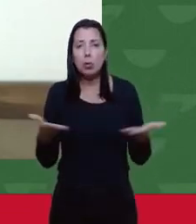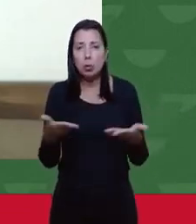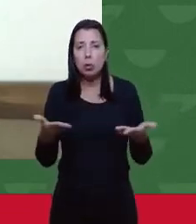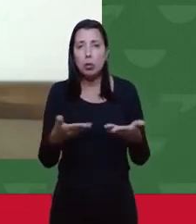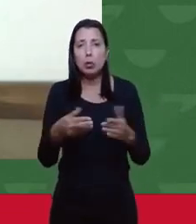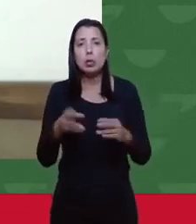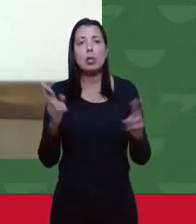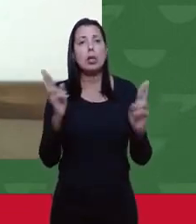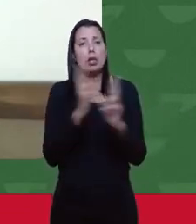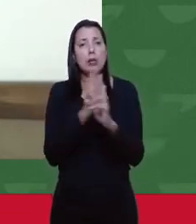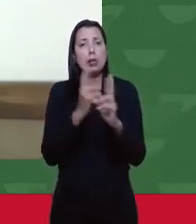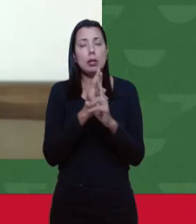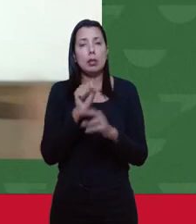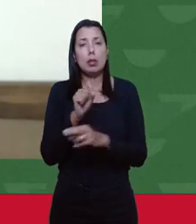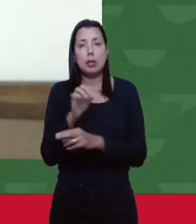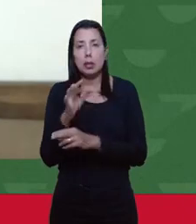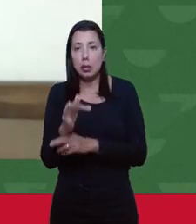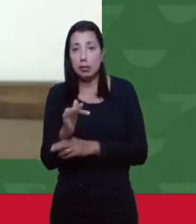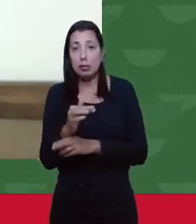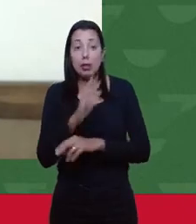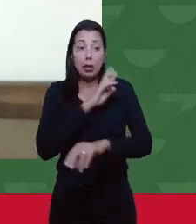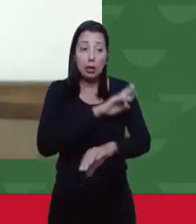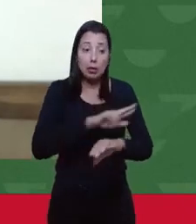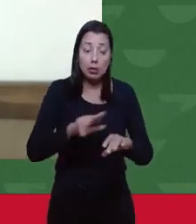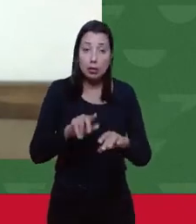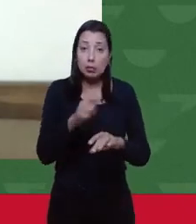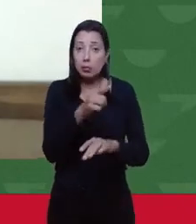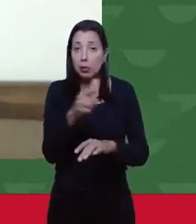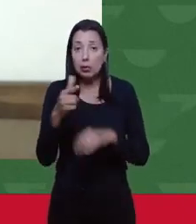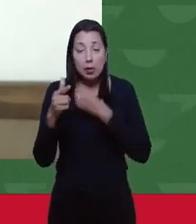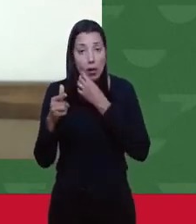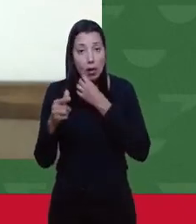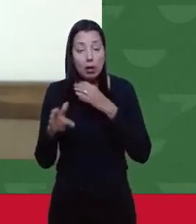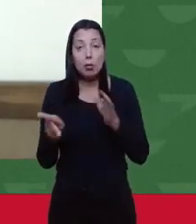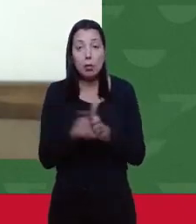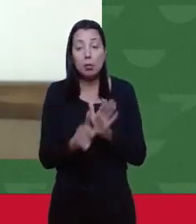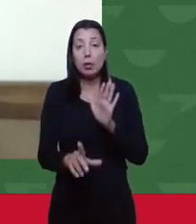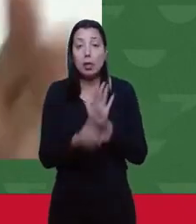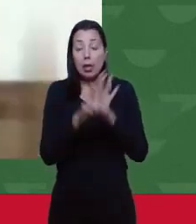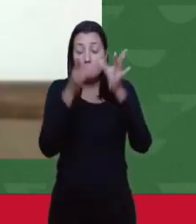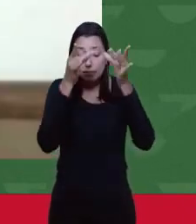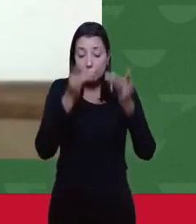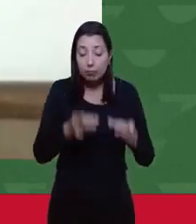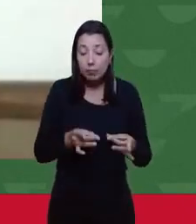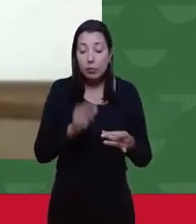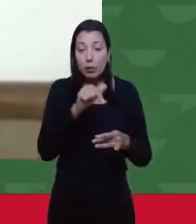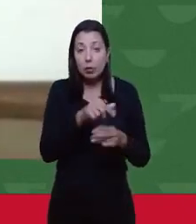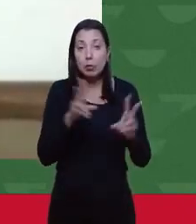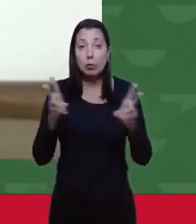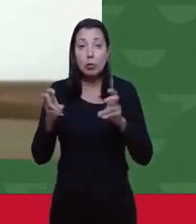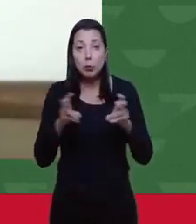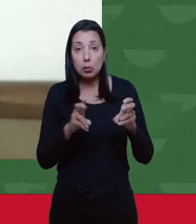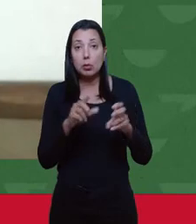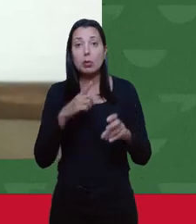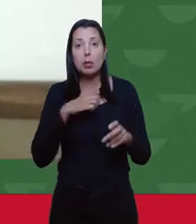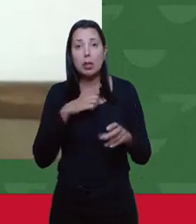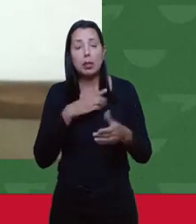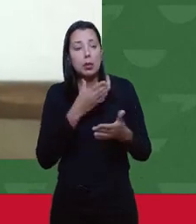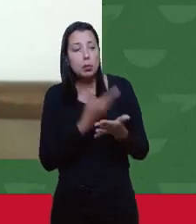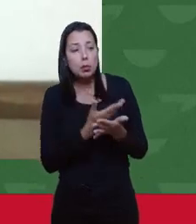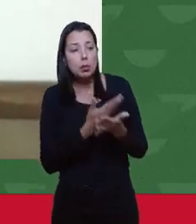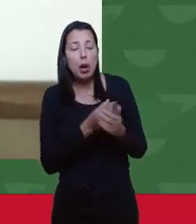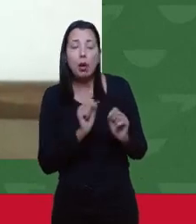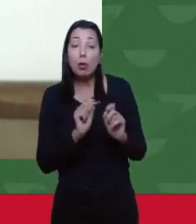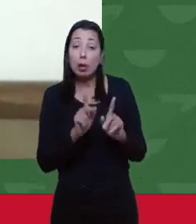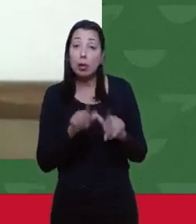estão relacionadas pelo STF ao racismo, por não ter uma legislação específica sobre essa questão. Nós temos que nos debruçar sobre